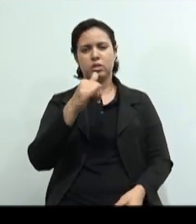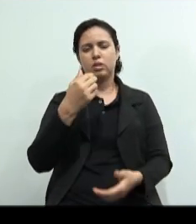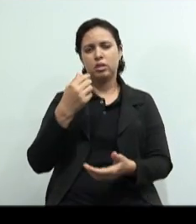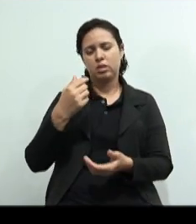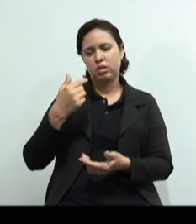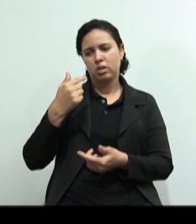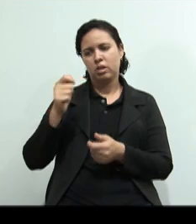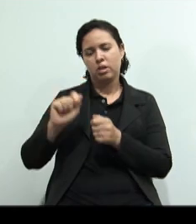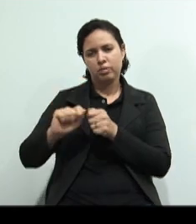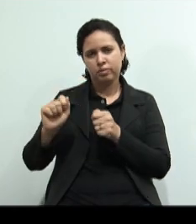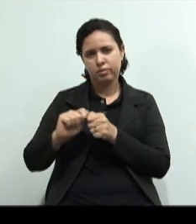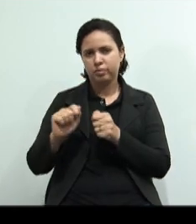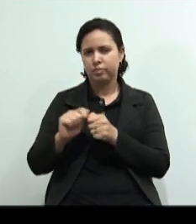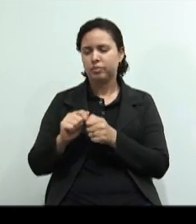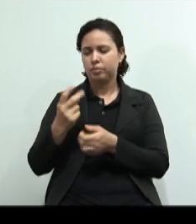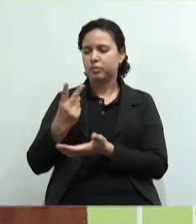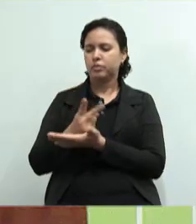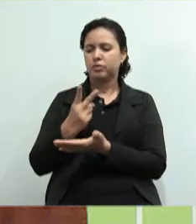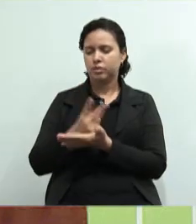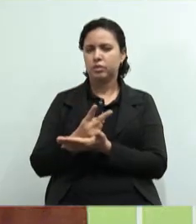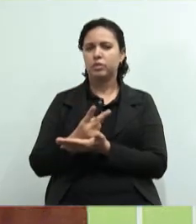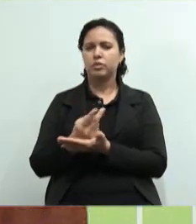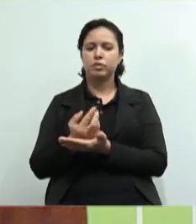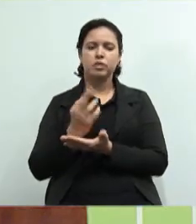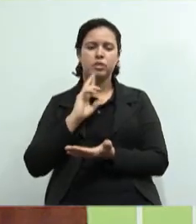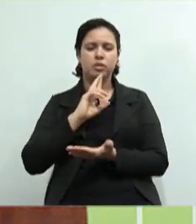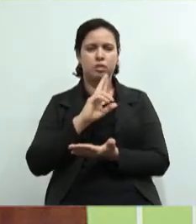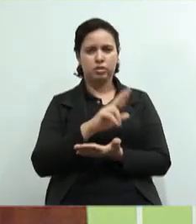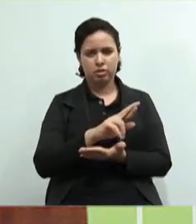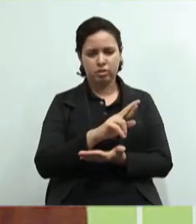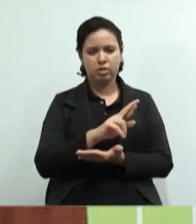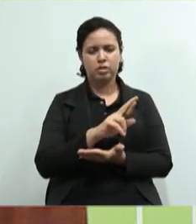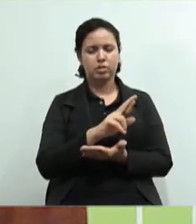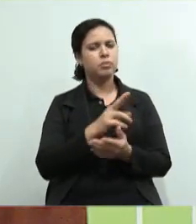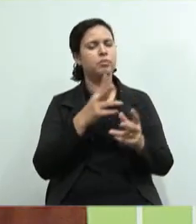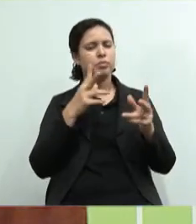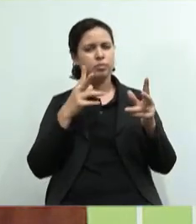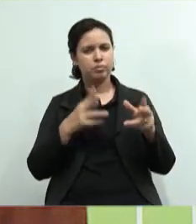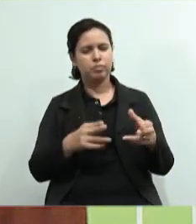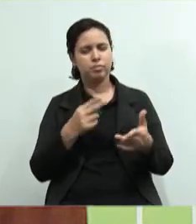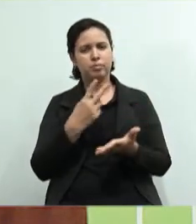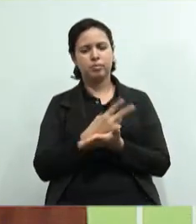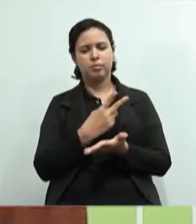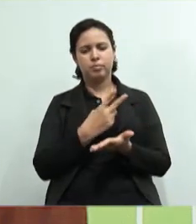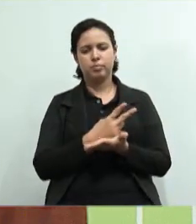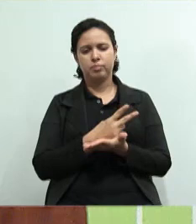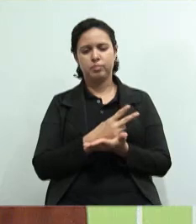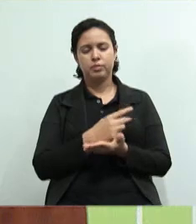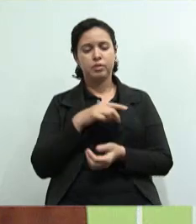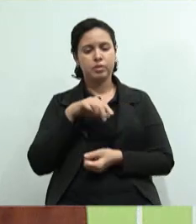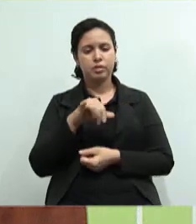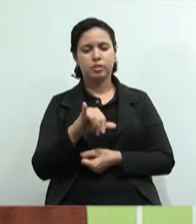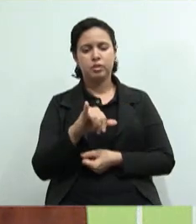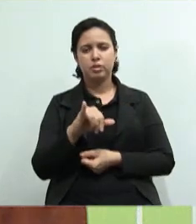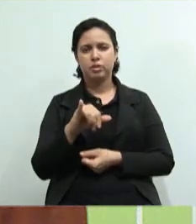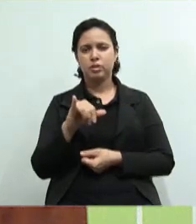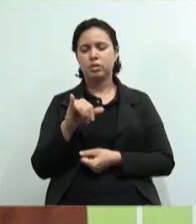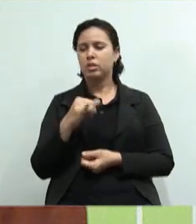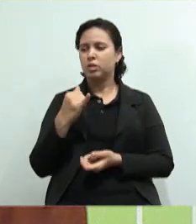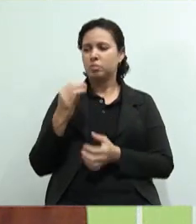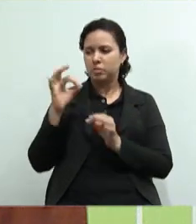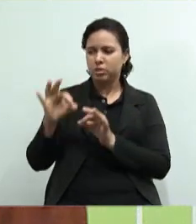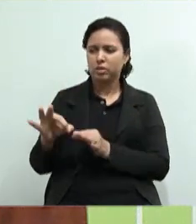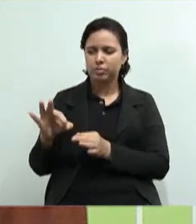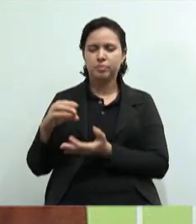mesma forma, vamos colher sempre os mesmos resultados, certo? Mas se não tiver ok, e agora? O que